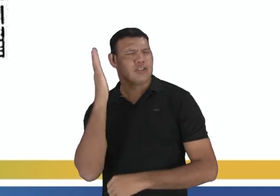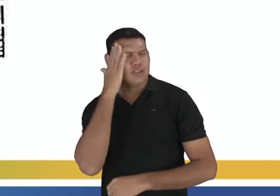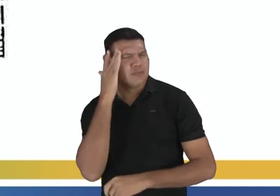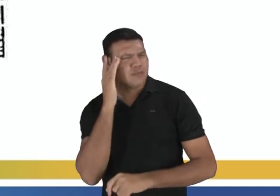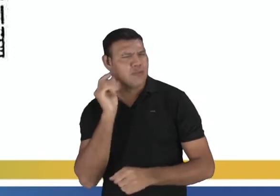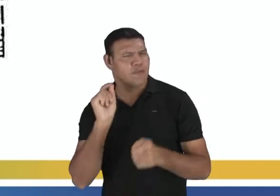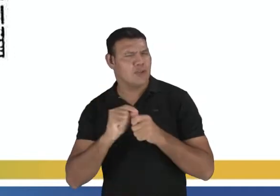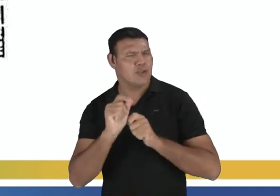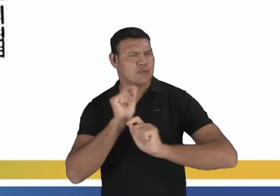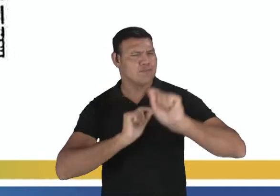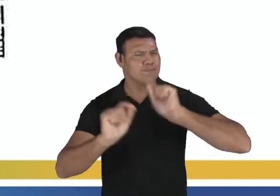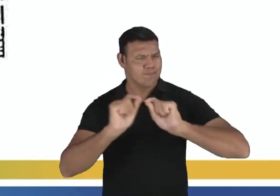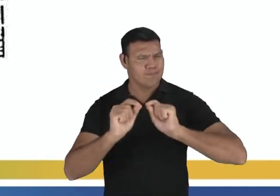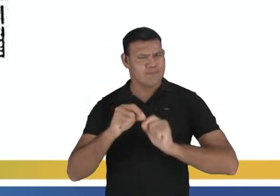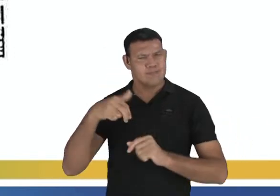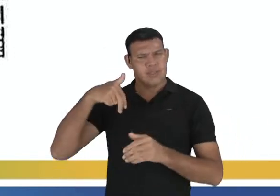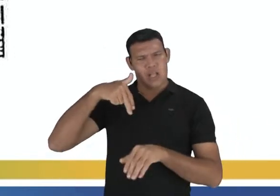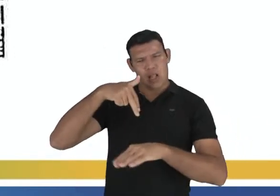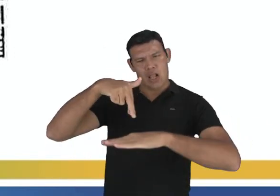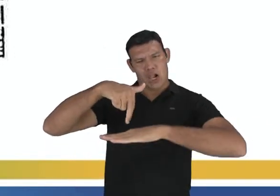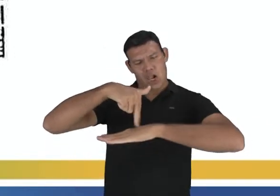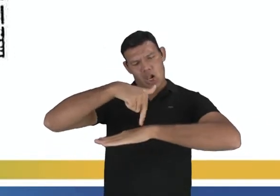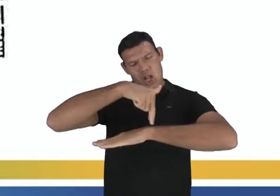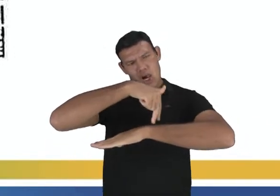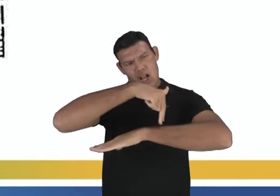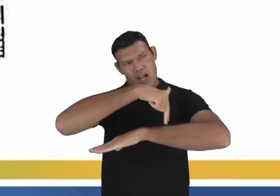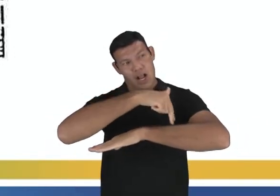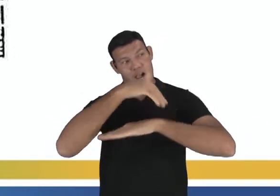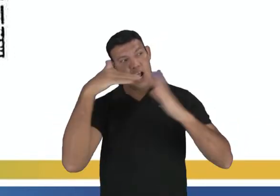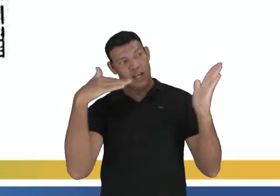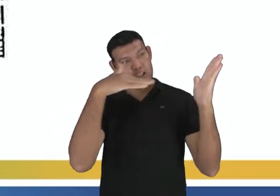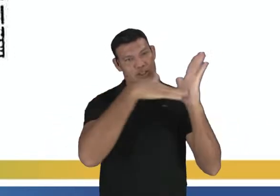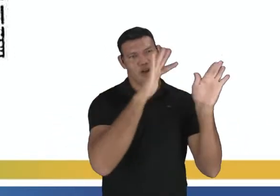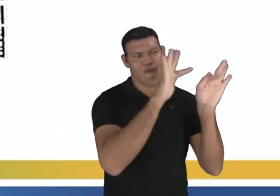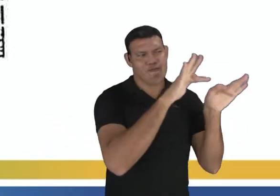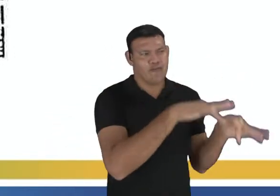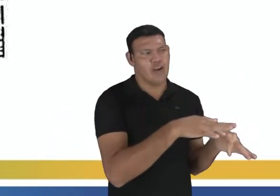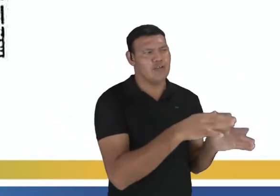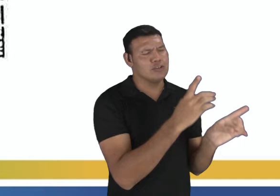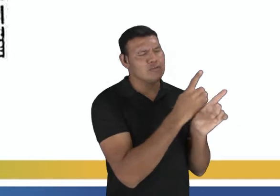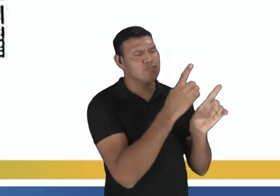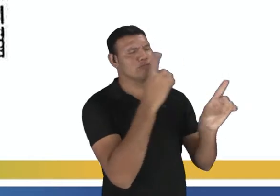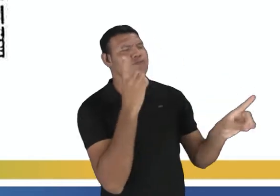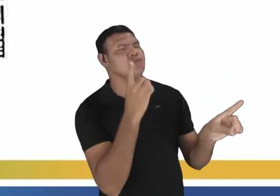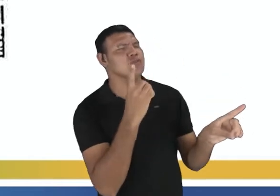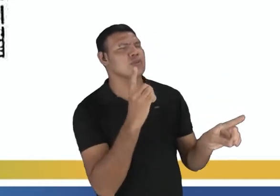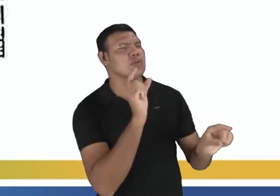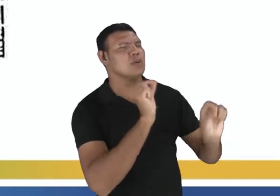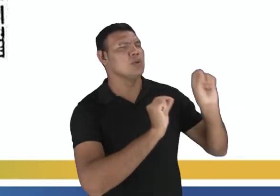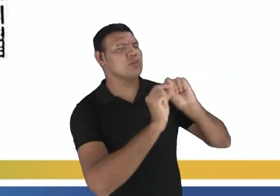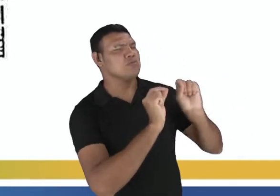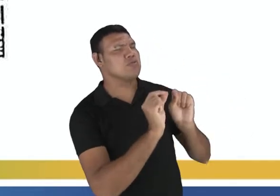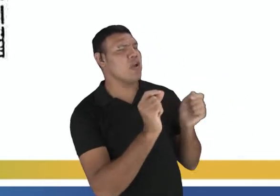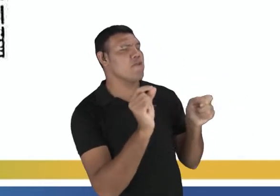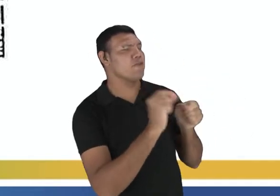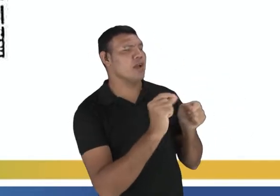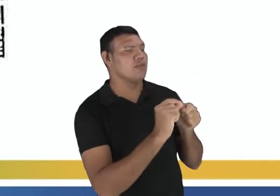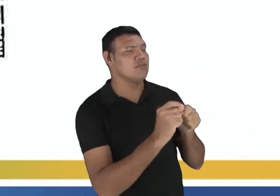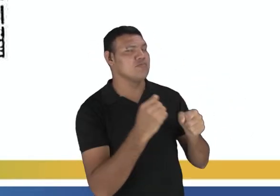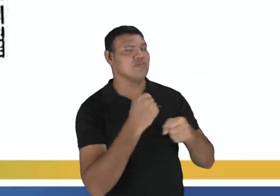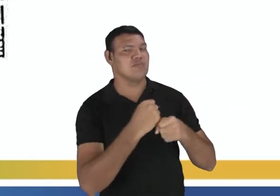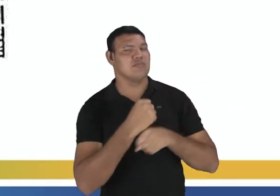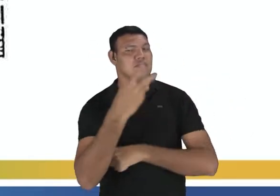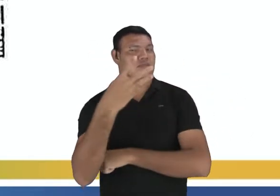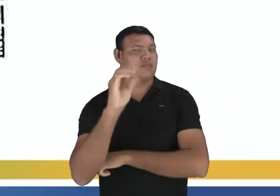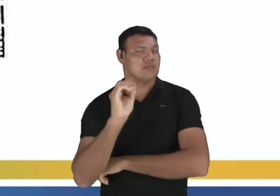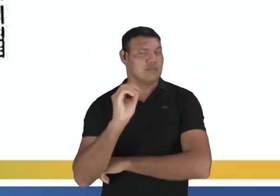fazer? Andar até o fim desta linha de montagem e descobrir o que estou fazendo há 30